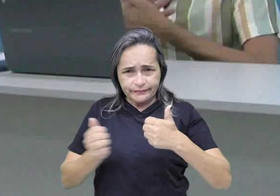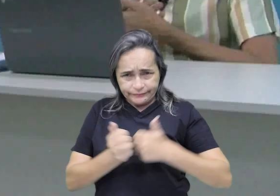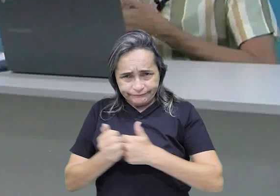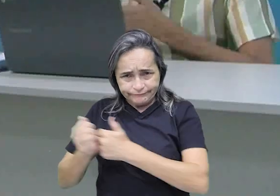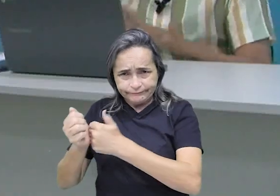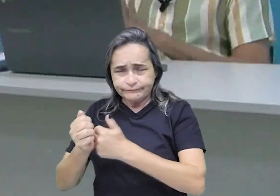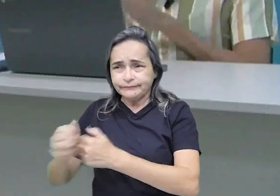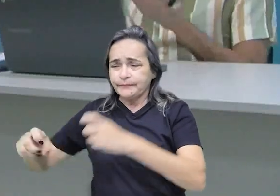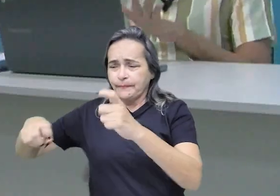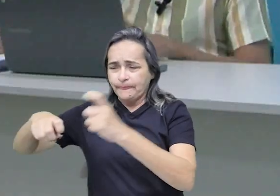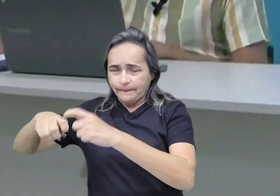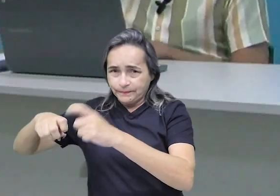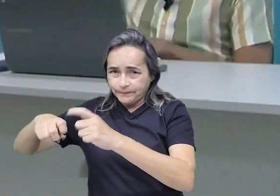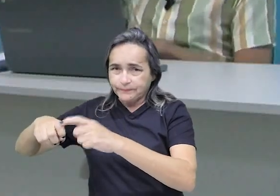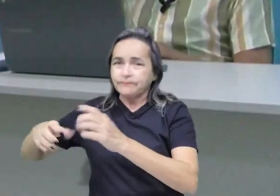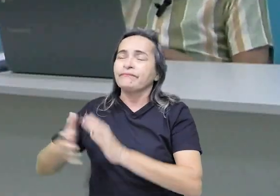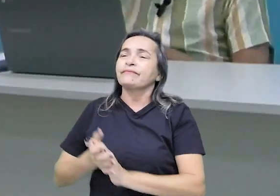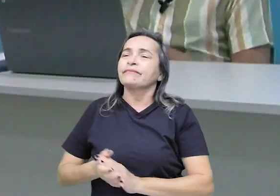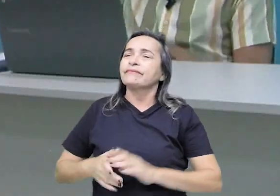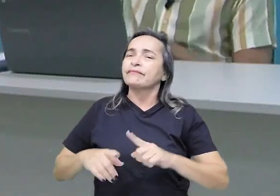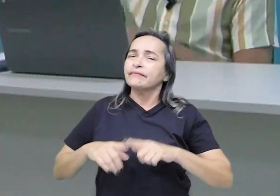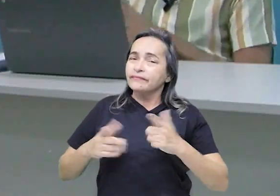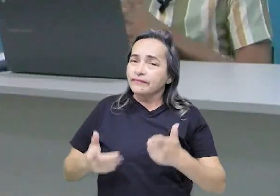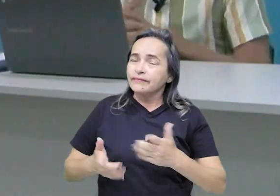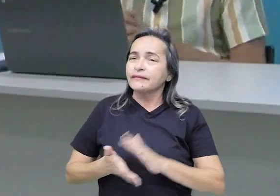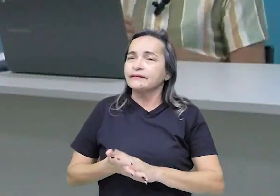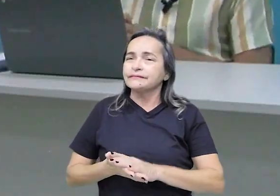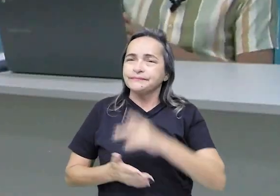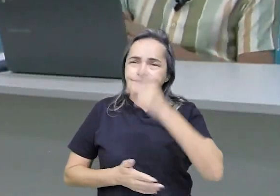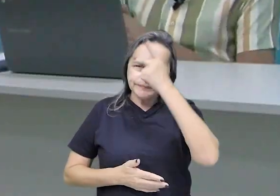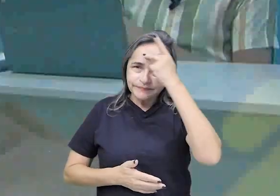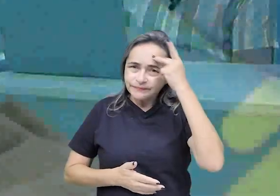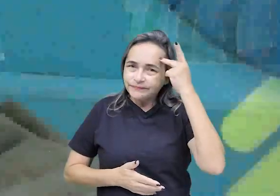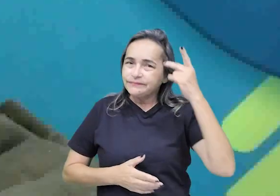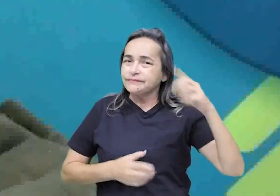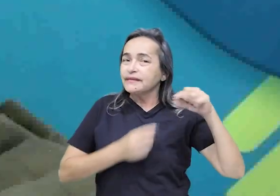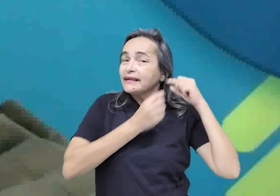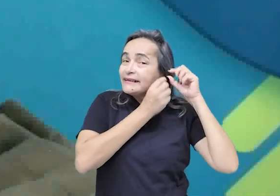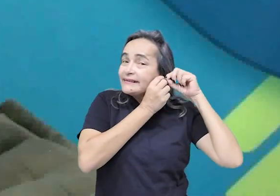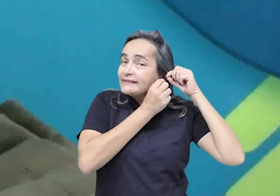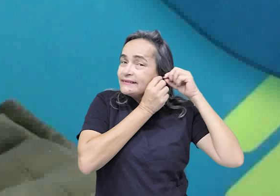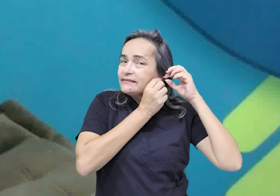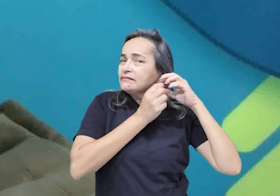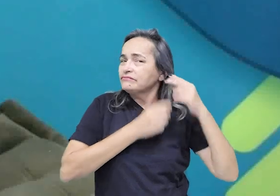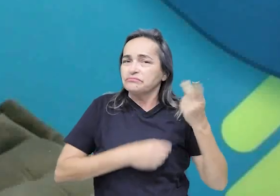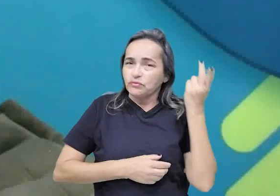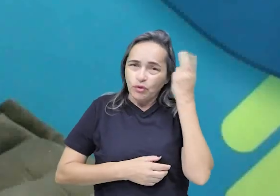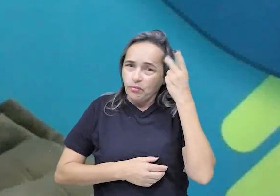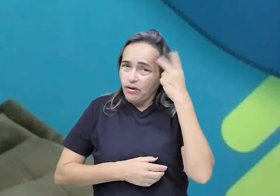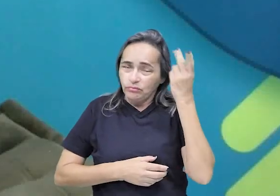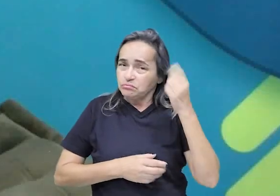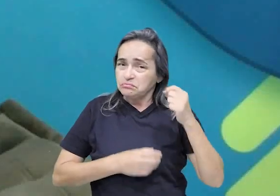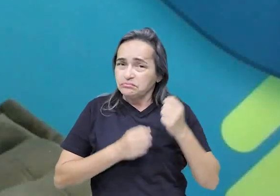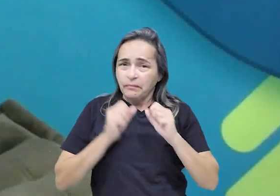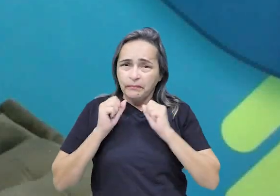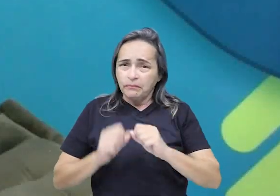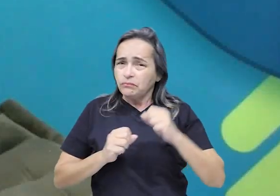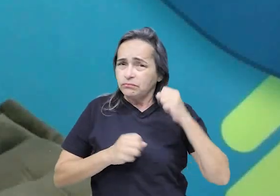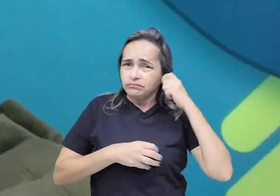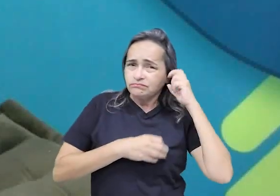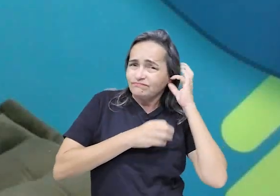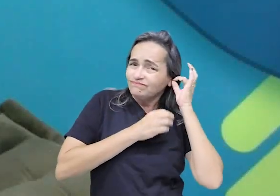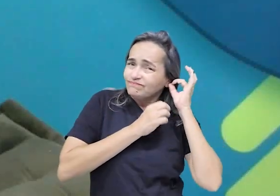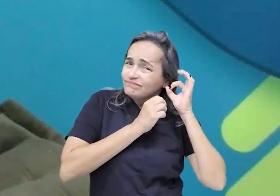produziram mesmo a sua rolinha de cera natural, com o cotonete. Exato, que podia ser expelida naturalmente. Porque